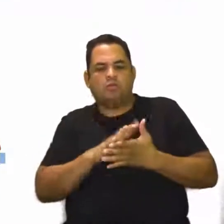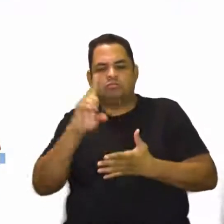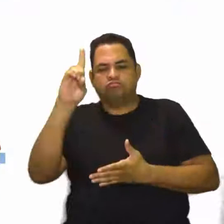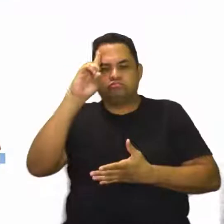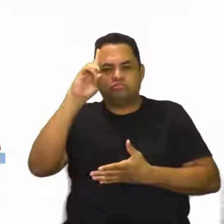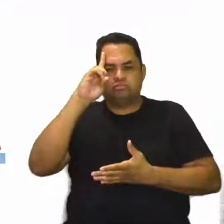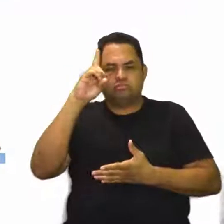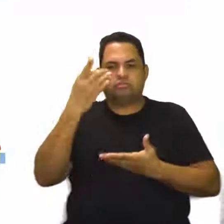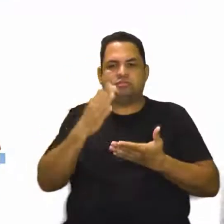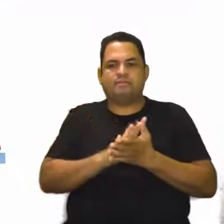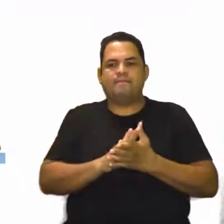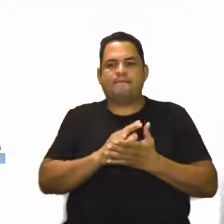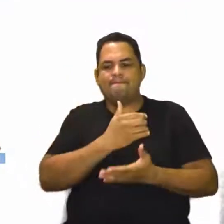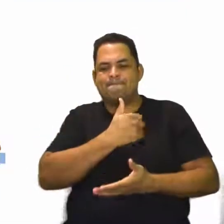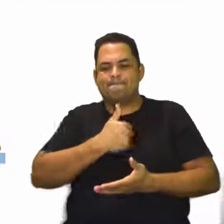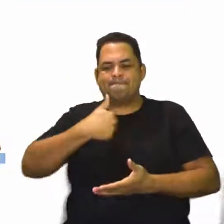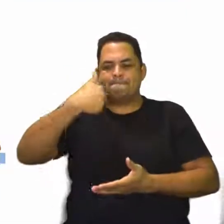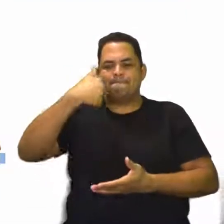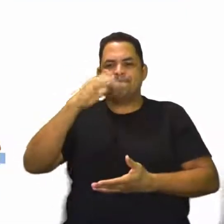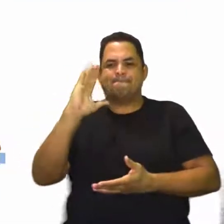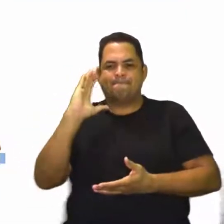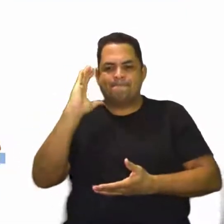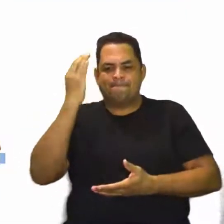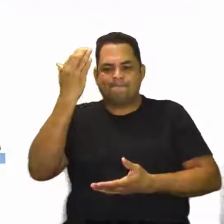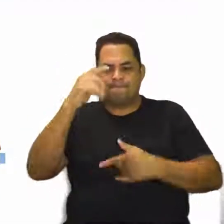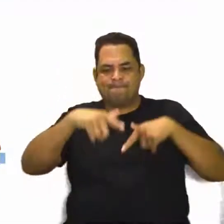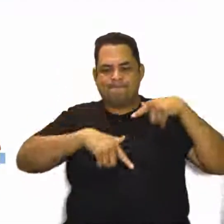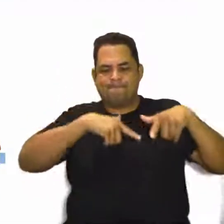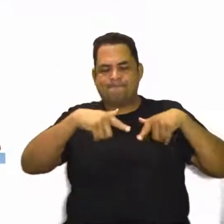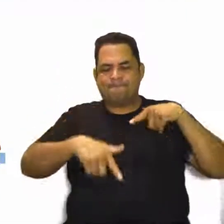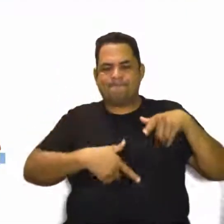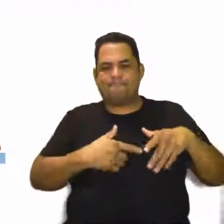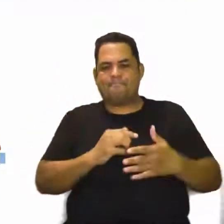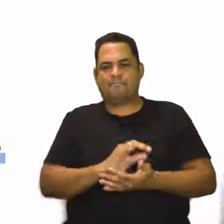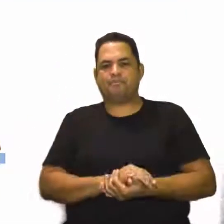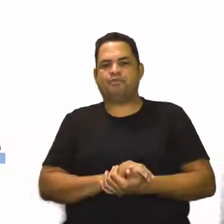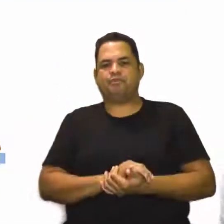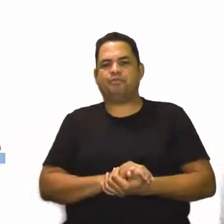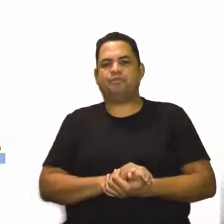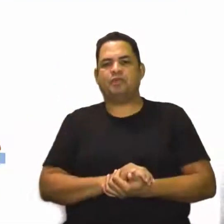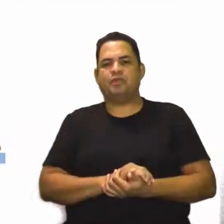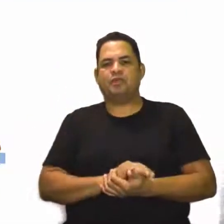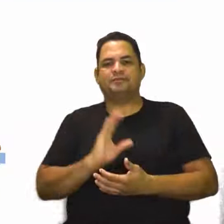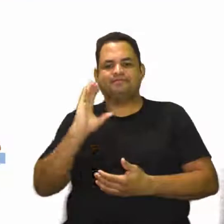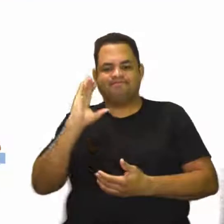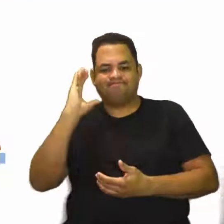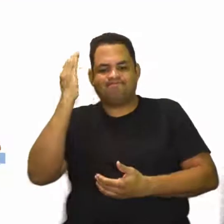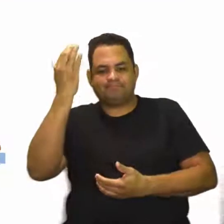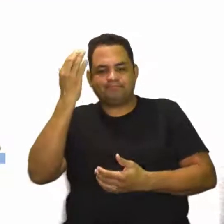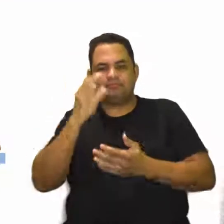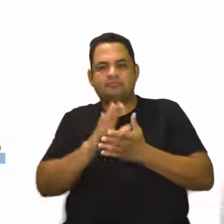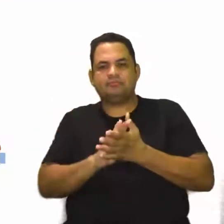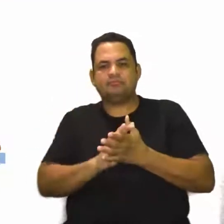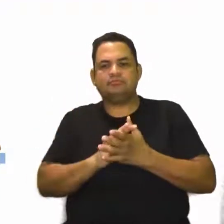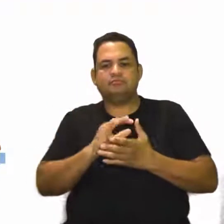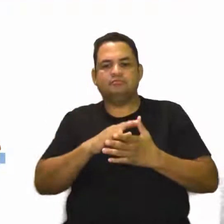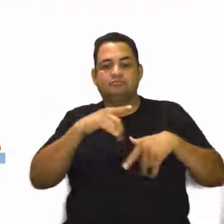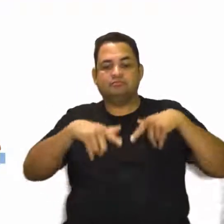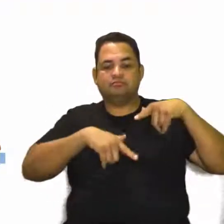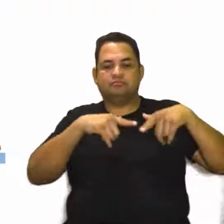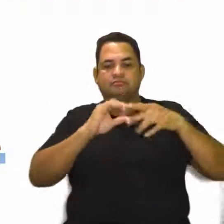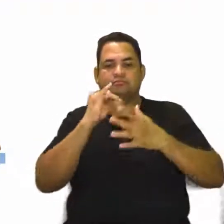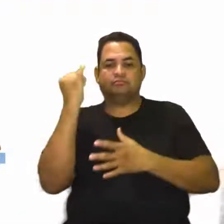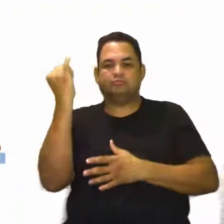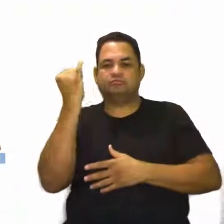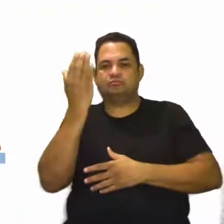dia, né? E melhorar a minha capacidade funcional. Então, capacidade funcional é o ponto-chave